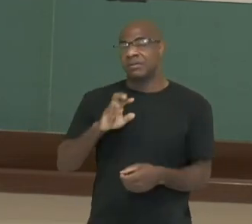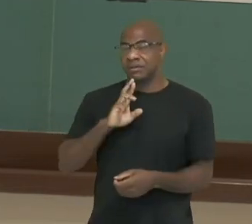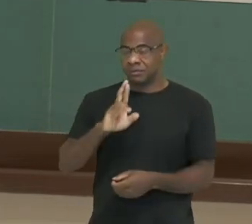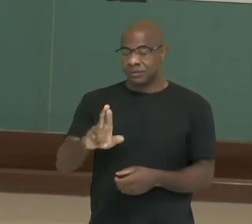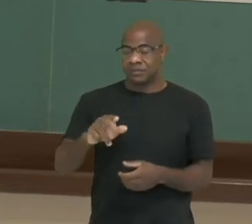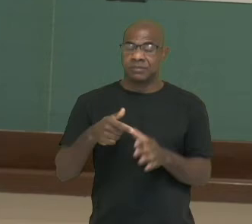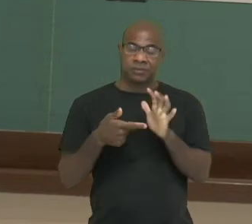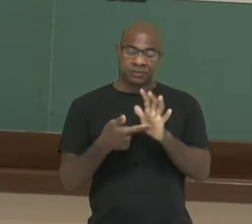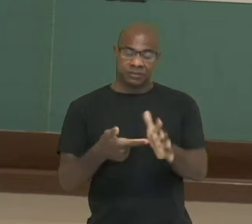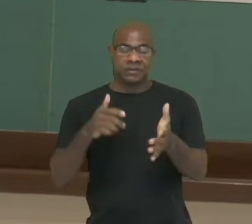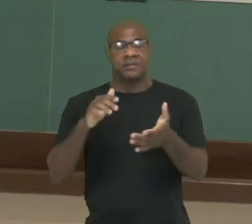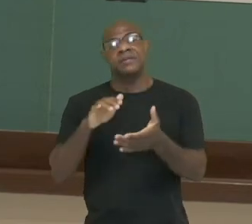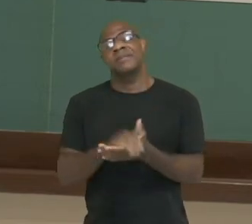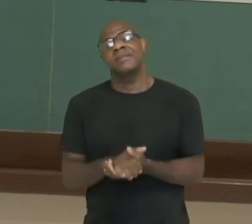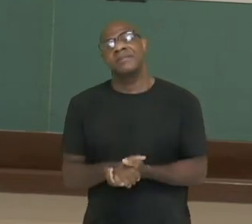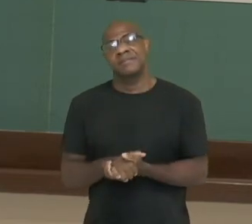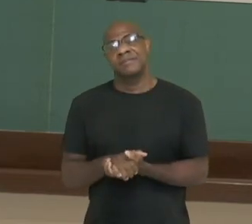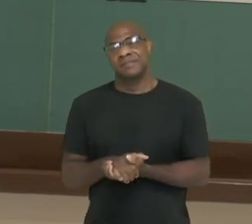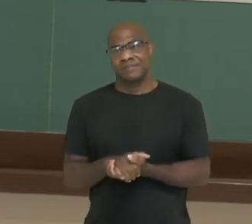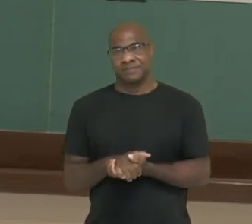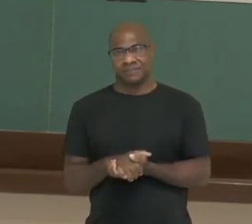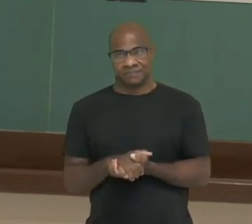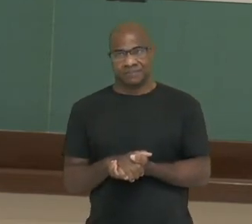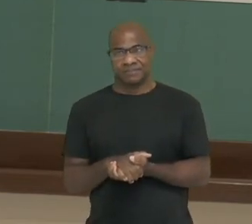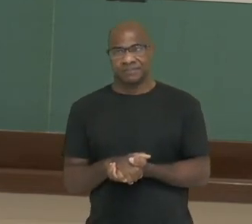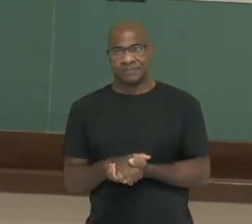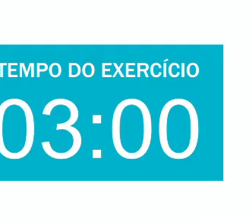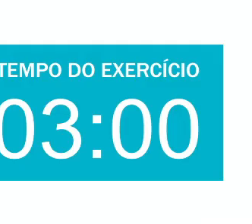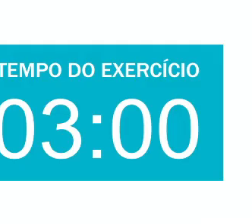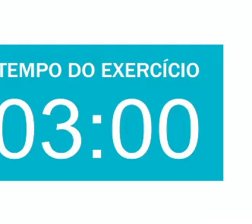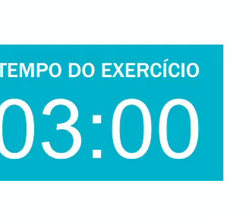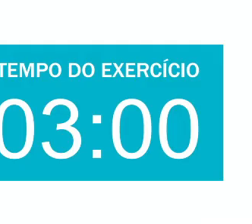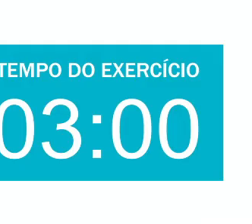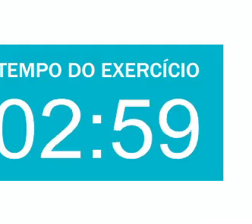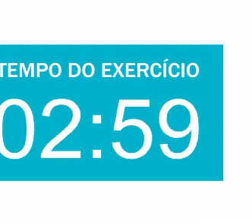voltamos, né, para a gente ver se vocês conseguiram resolver essa questão.